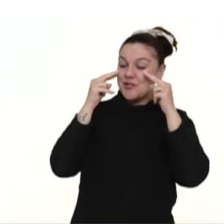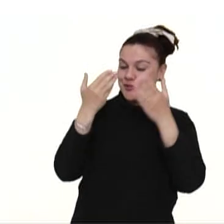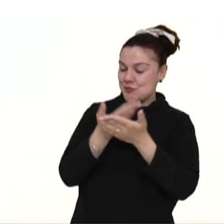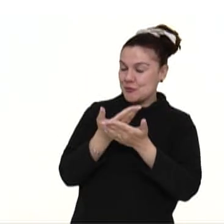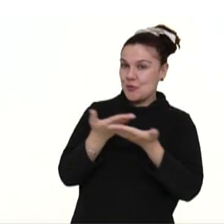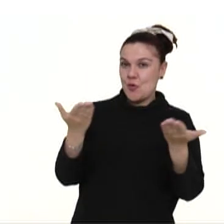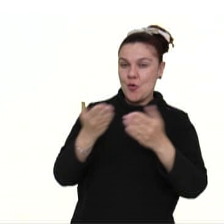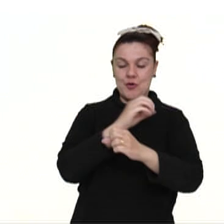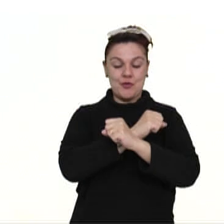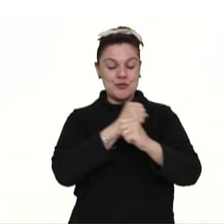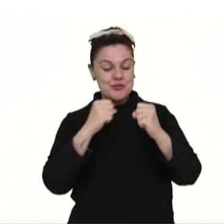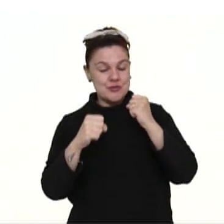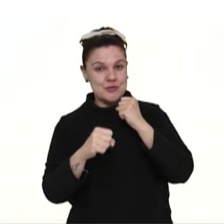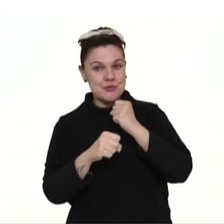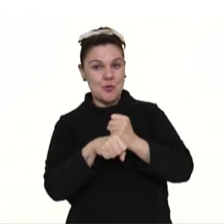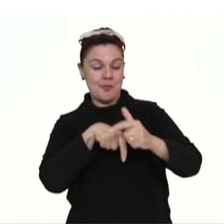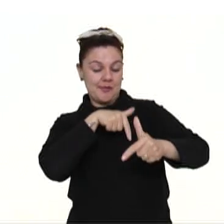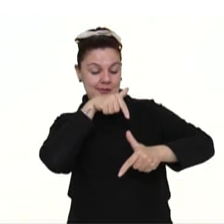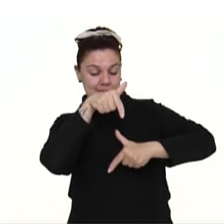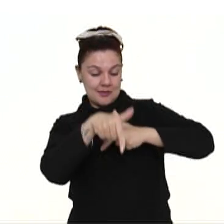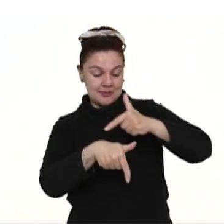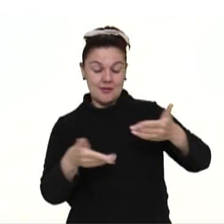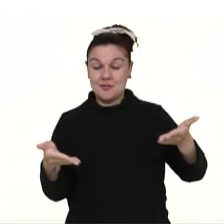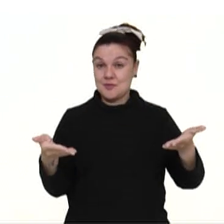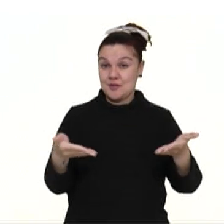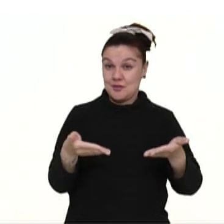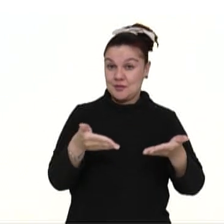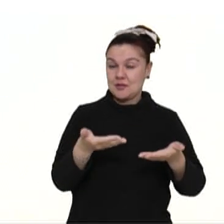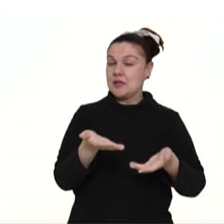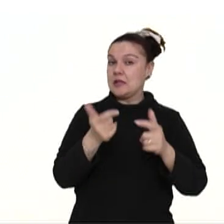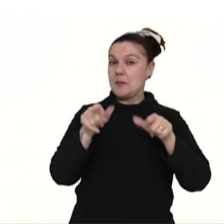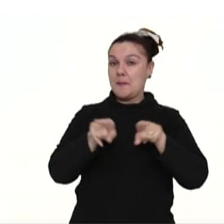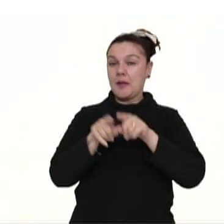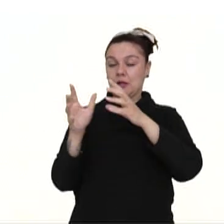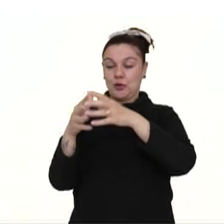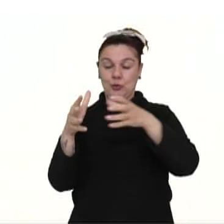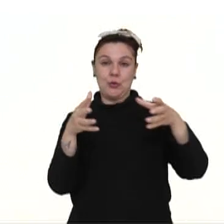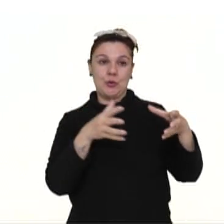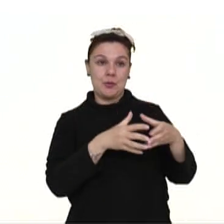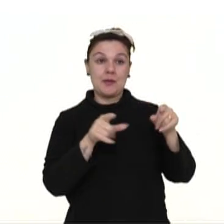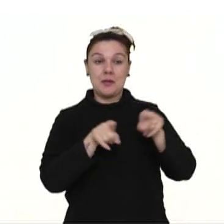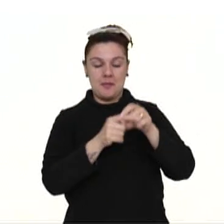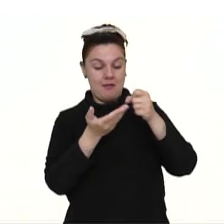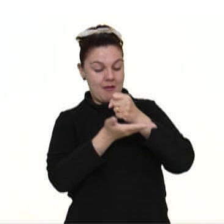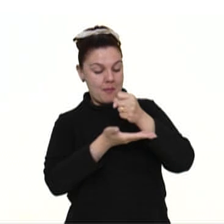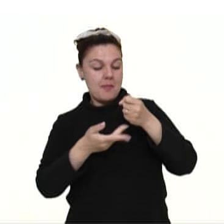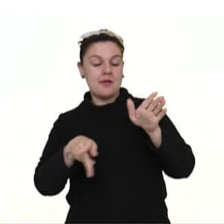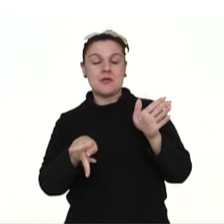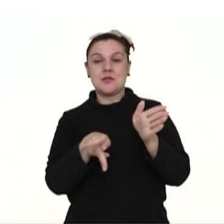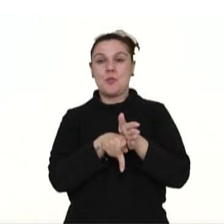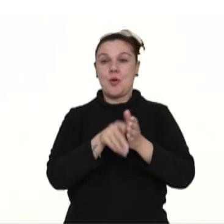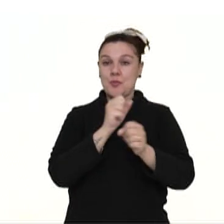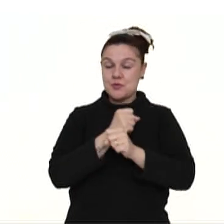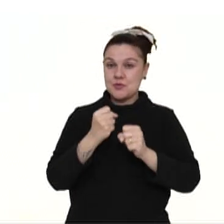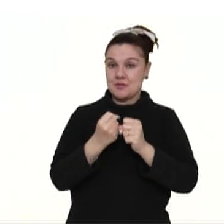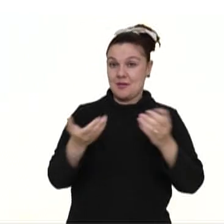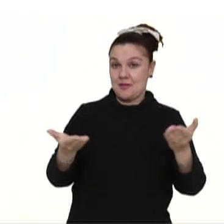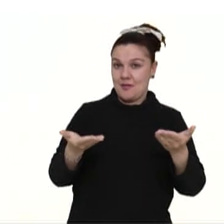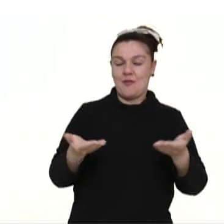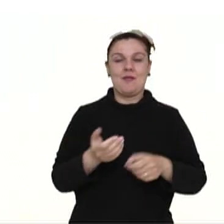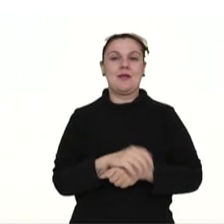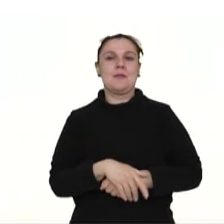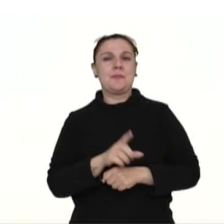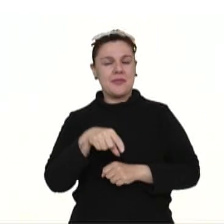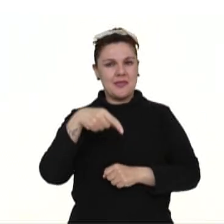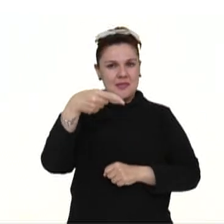aula questões sobre o trabalho na nossa sociedade e nas outras. Entramos nas bases do trabalho nas sociedades modernas, que na próxima